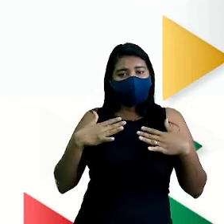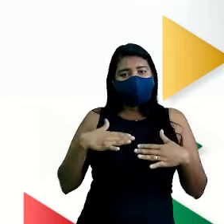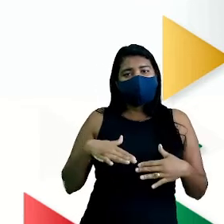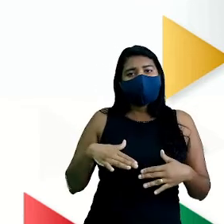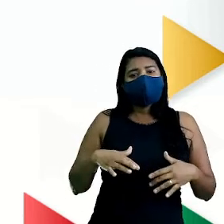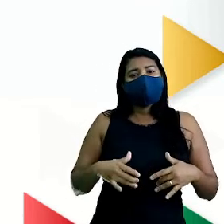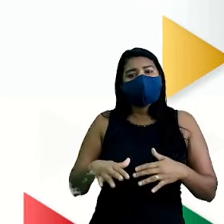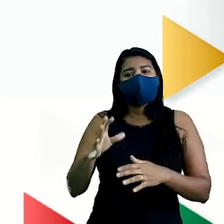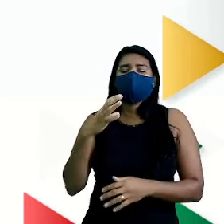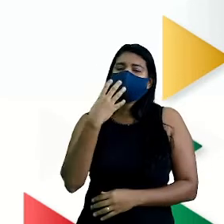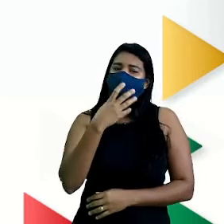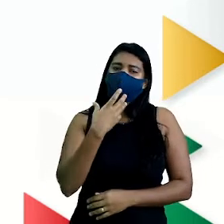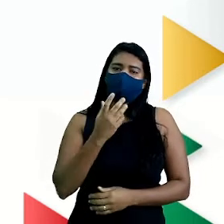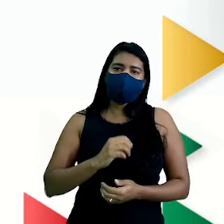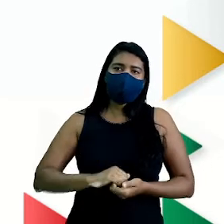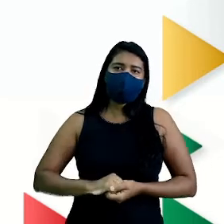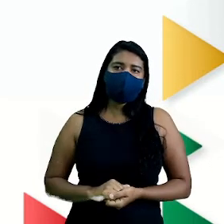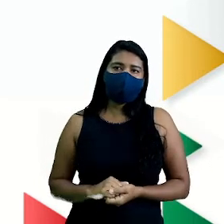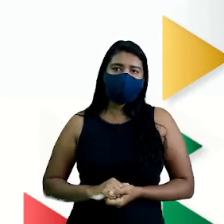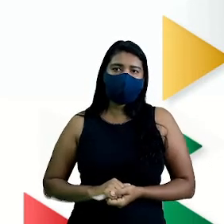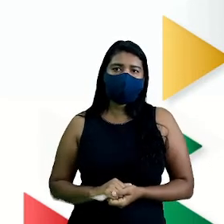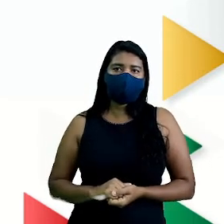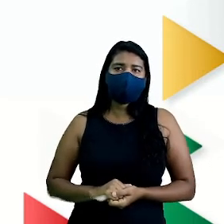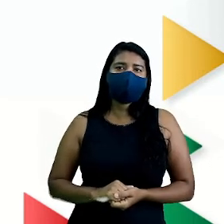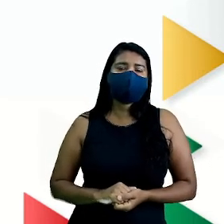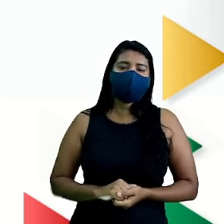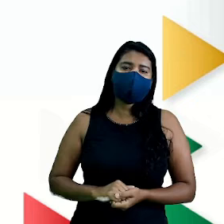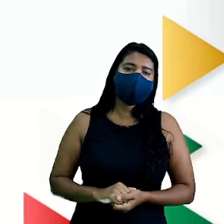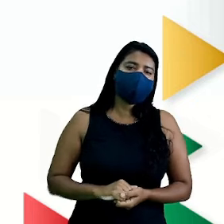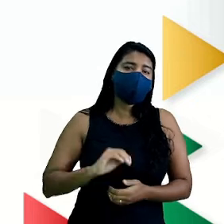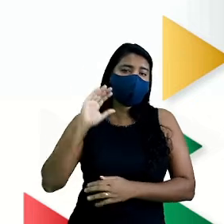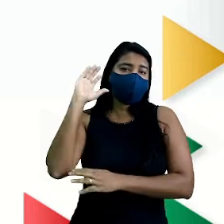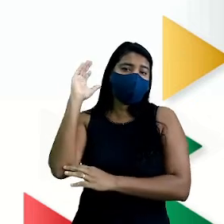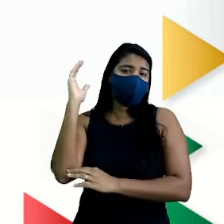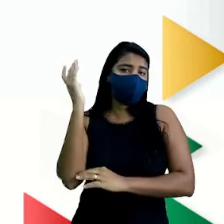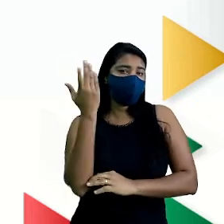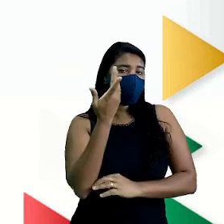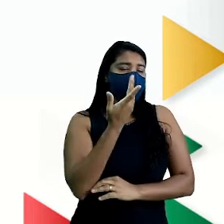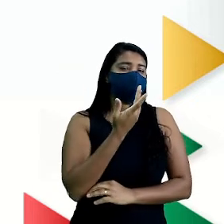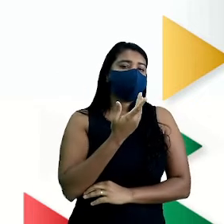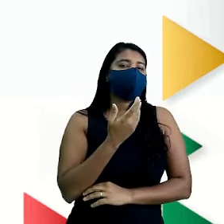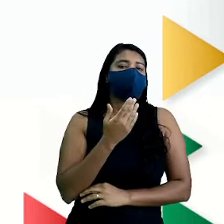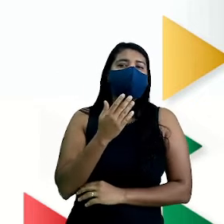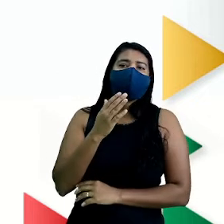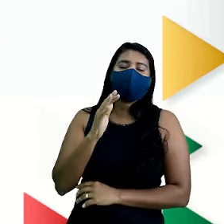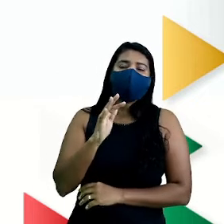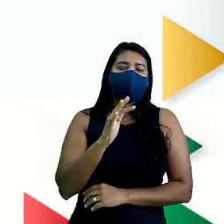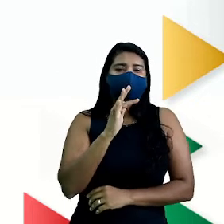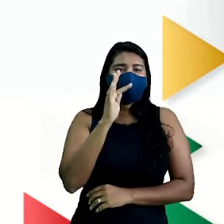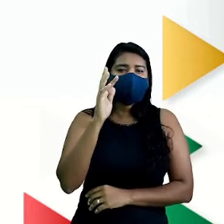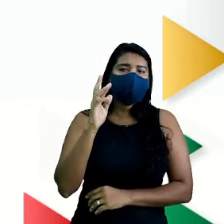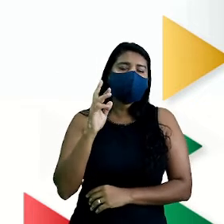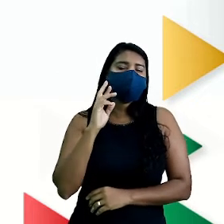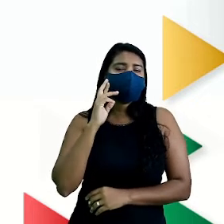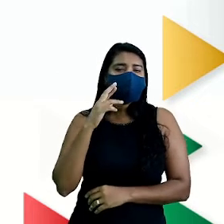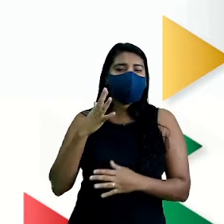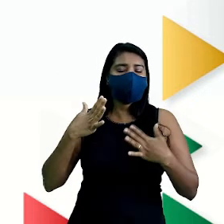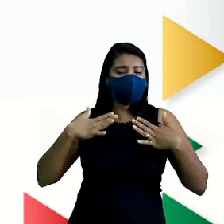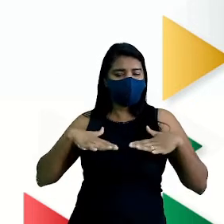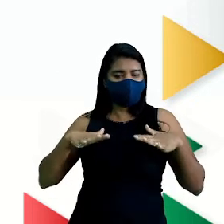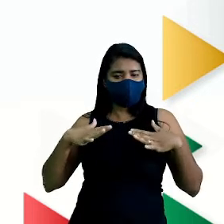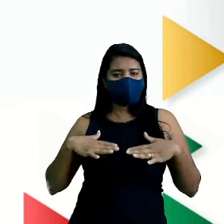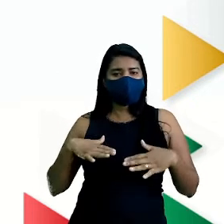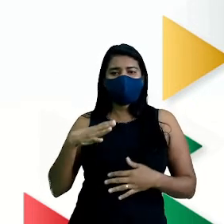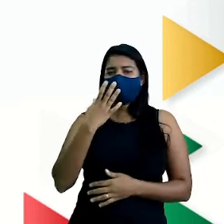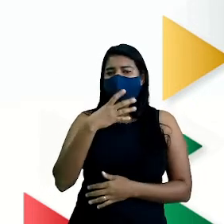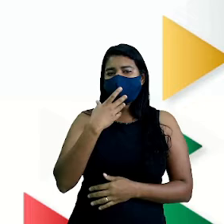e cantar, né? Tipo, madeira do rosarinho, né? Que tem aquela coisa mais lenta, né?